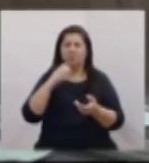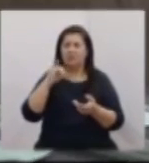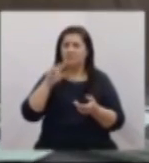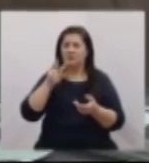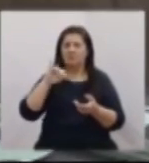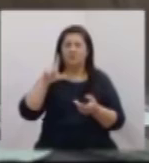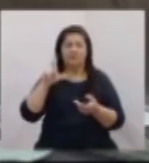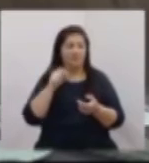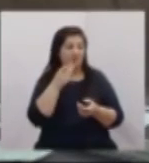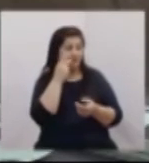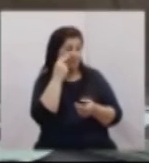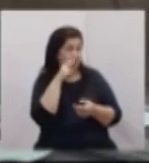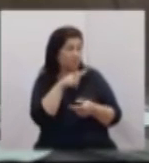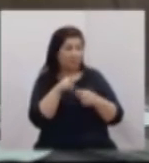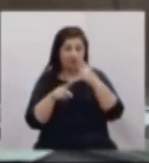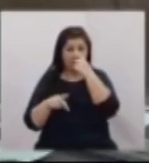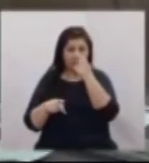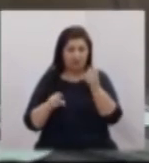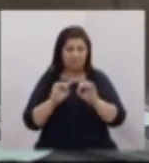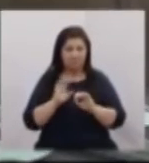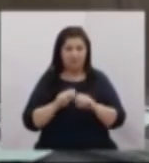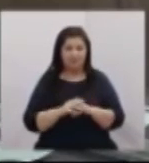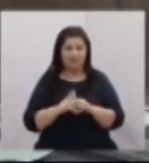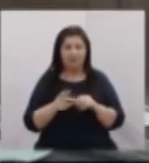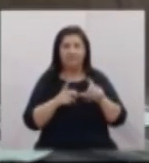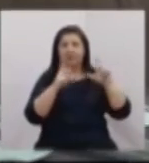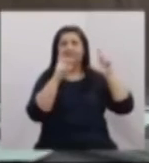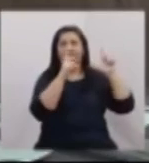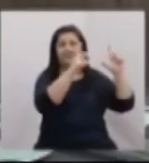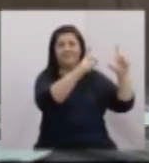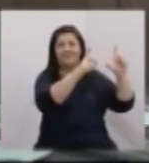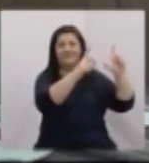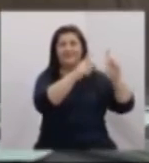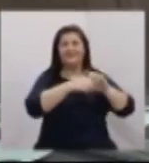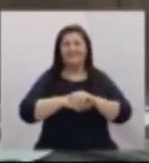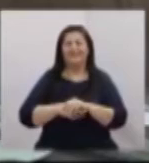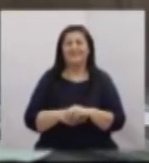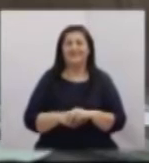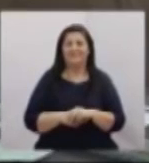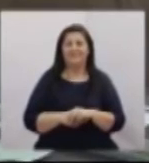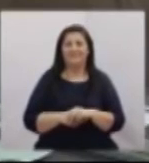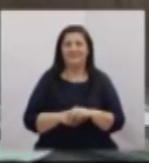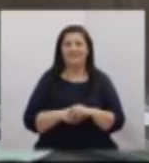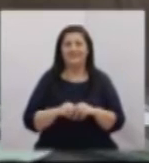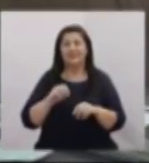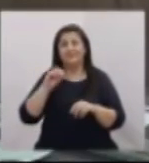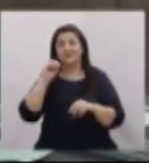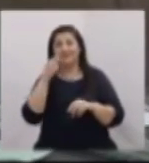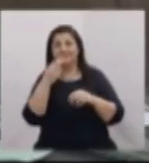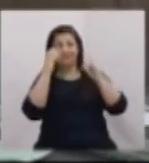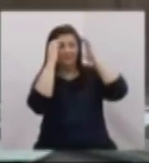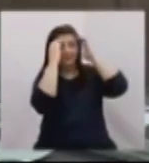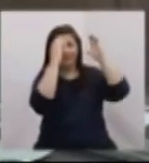fiscalização de lixo. Então, eles não fazem isso. Então, está na placa. Se está na placa, tem que cumprir ou tirar da placa esse número.